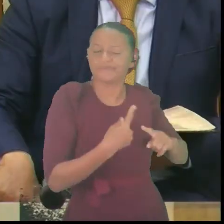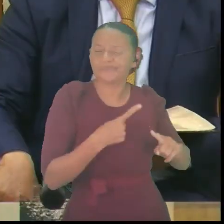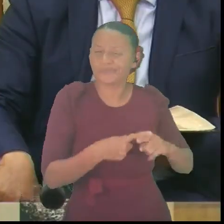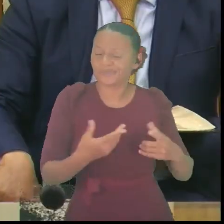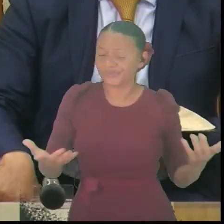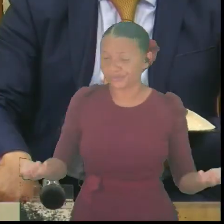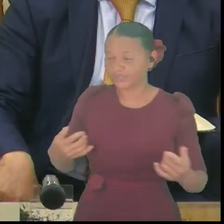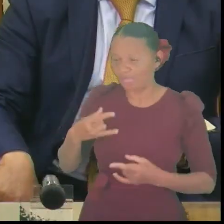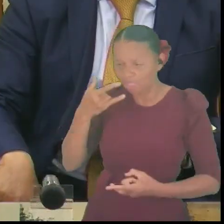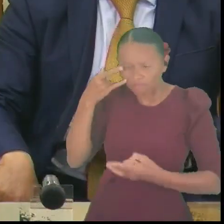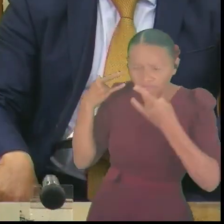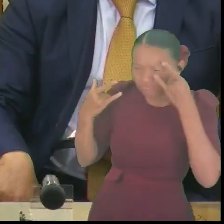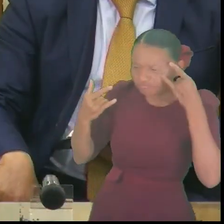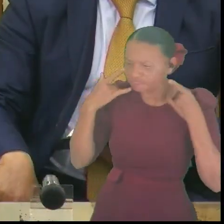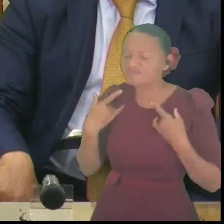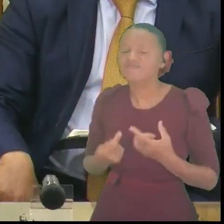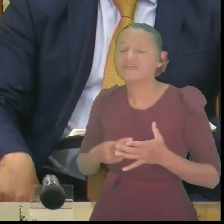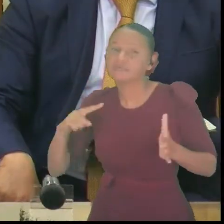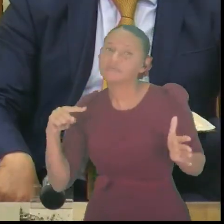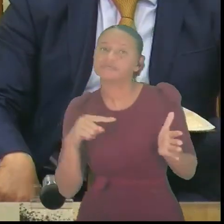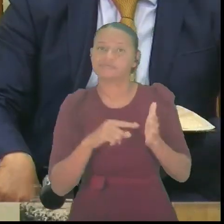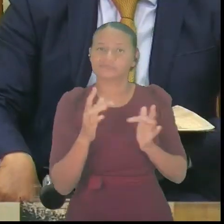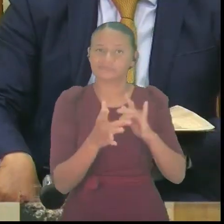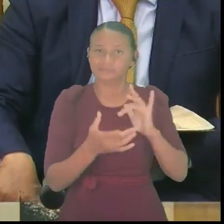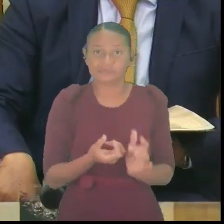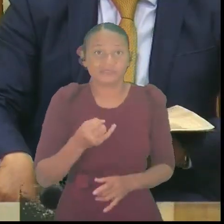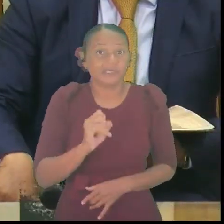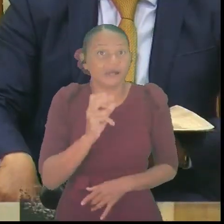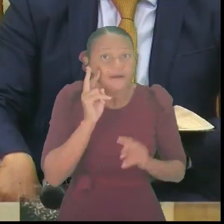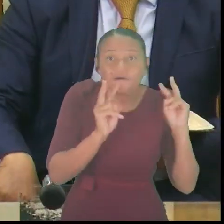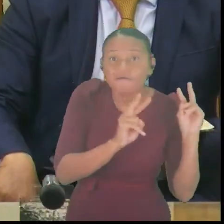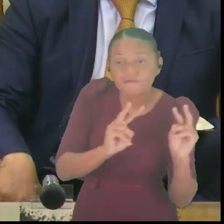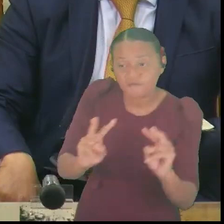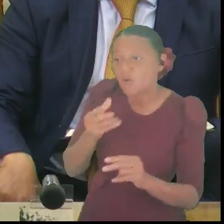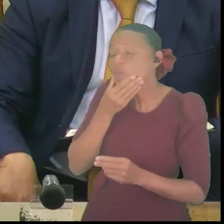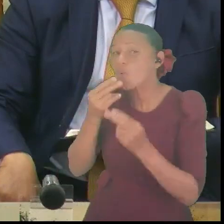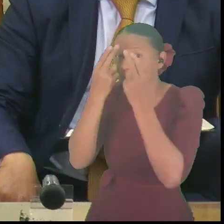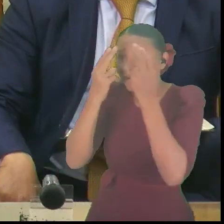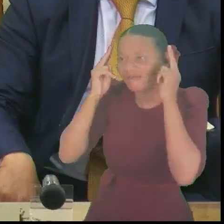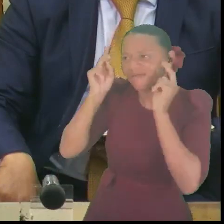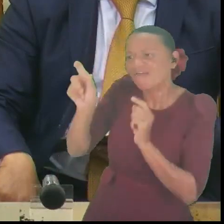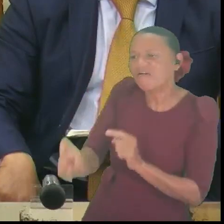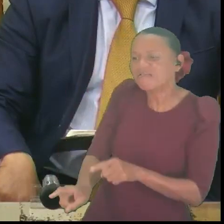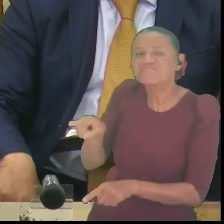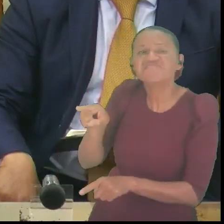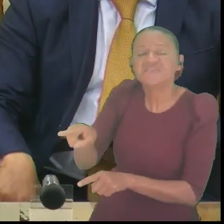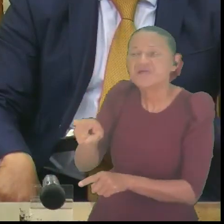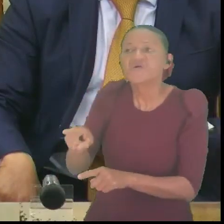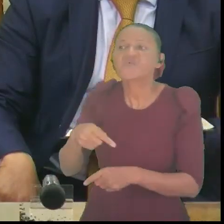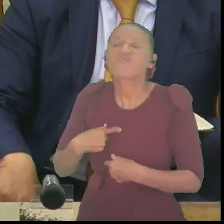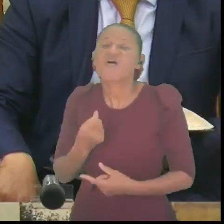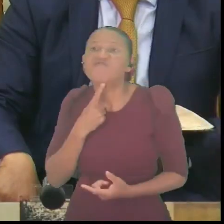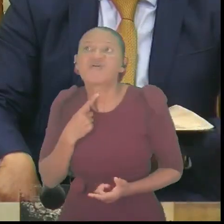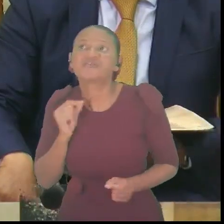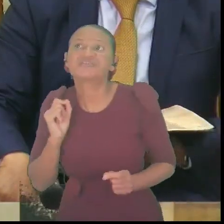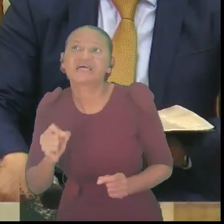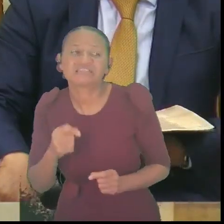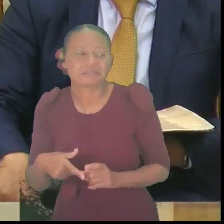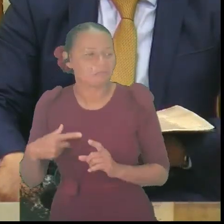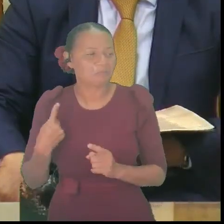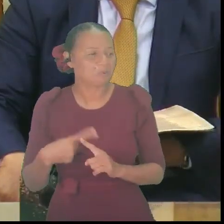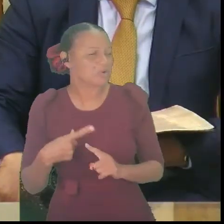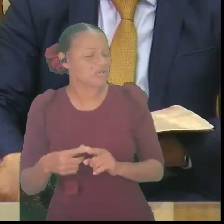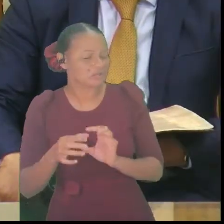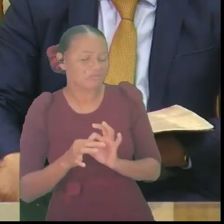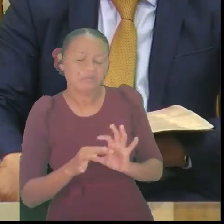ele entregar Jesus para ser morto. Se você fosse olhar, por exemplo, para Herodes, qual foi a motivação de Herodes em não dar liberdade a